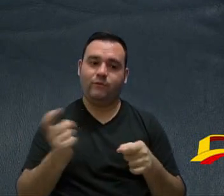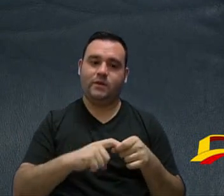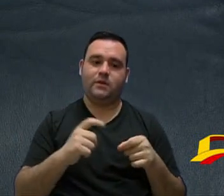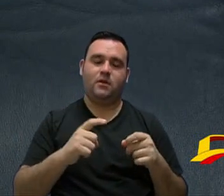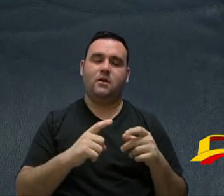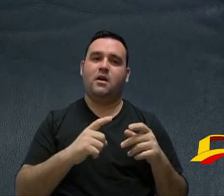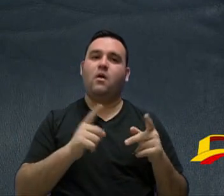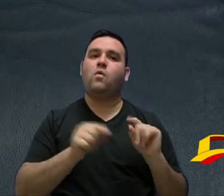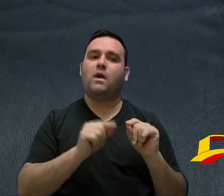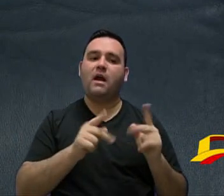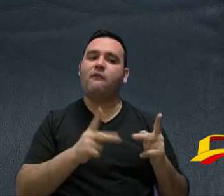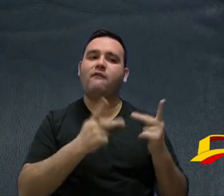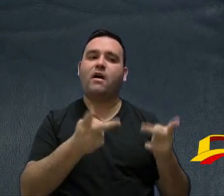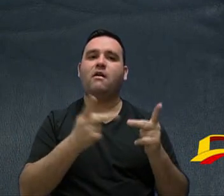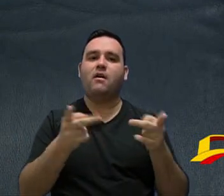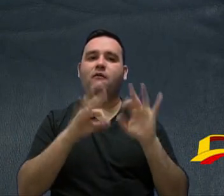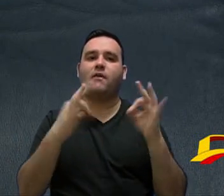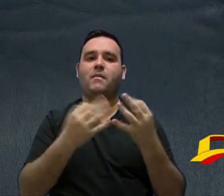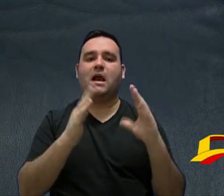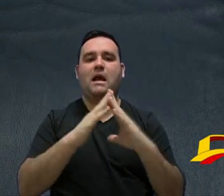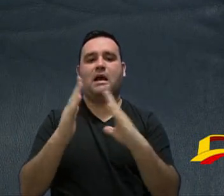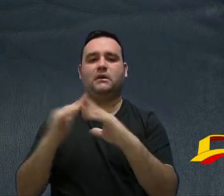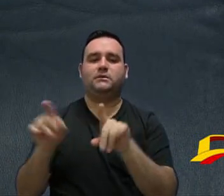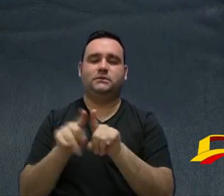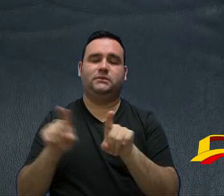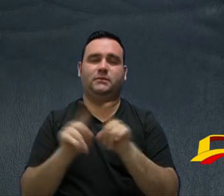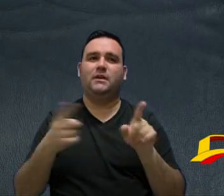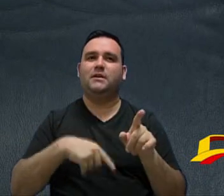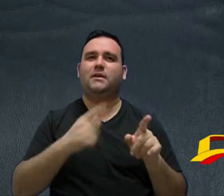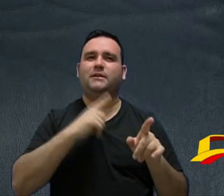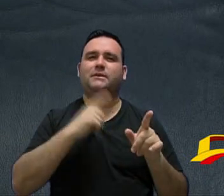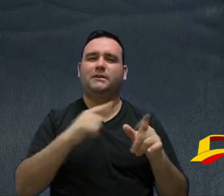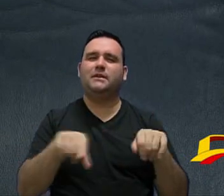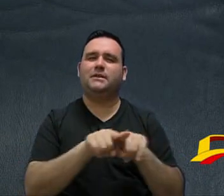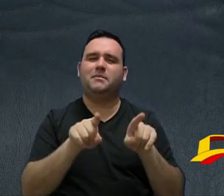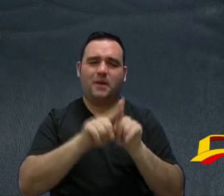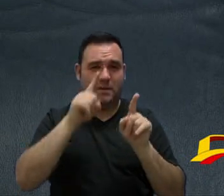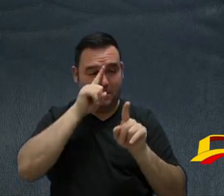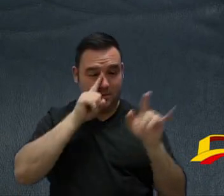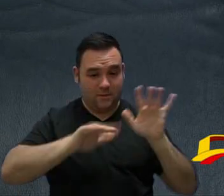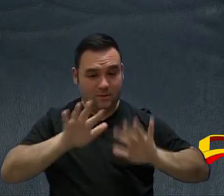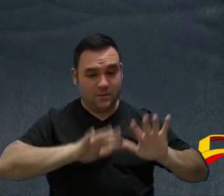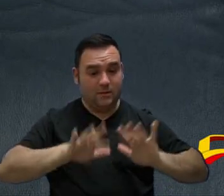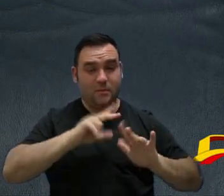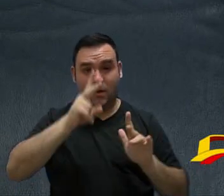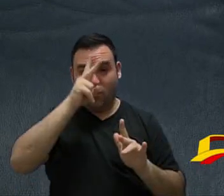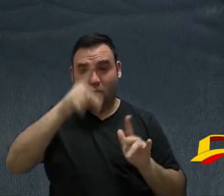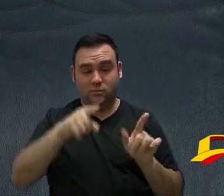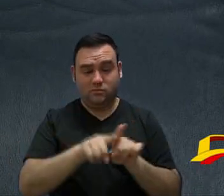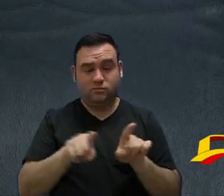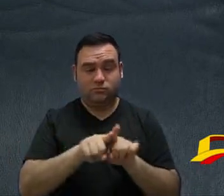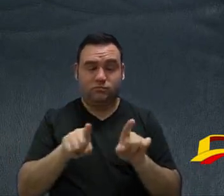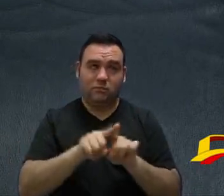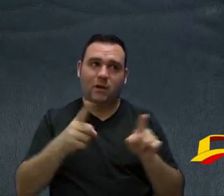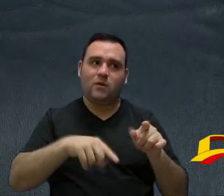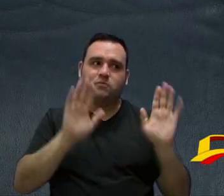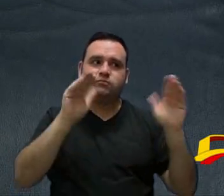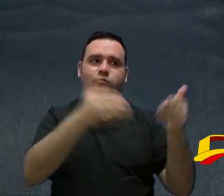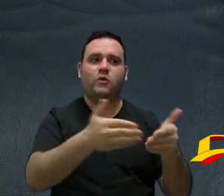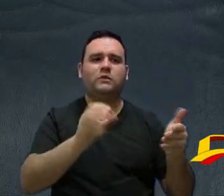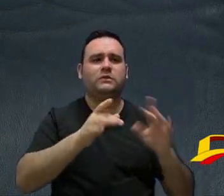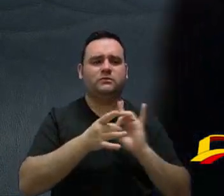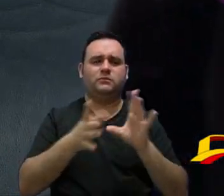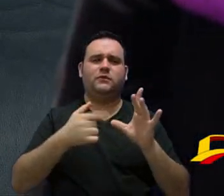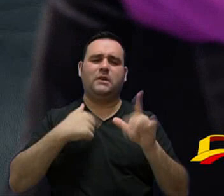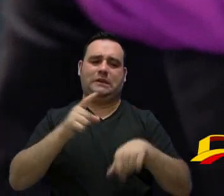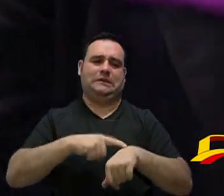retomar né nós vamos retomar embora muitos não não a gente direcionam mais para os casos vulneráveis e mais graves né então é isso eu tô